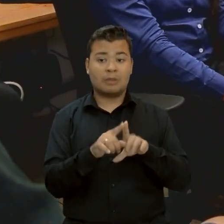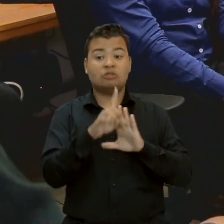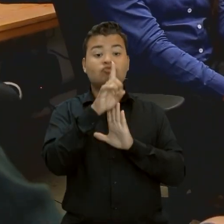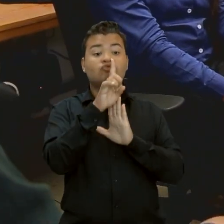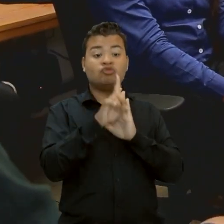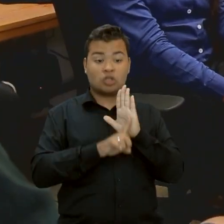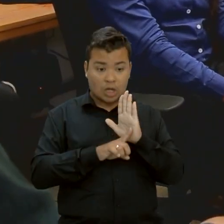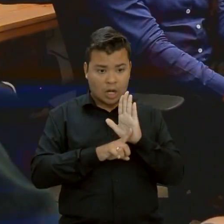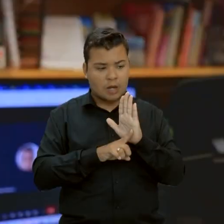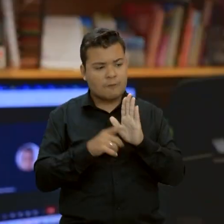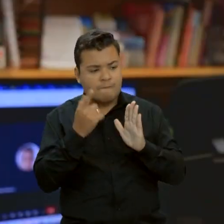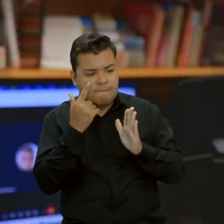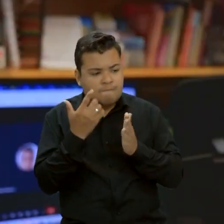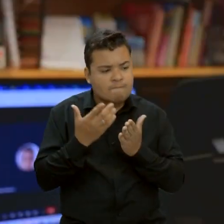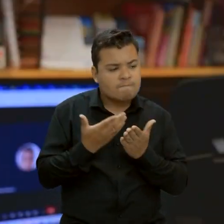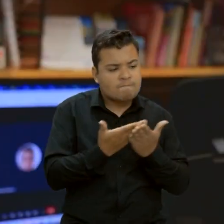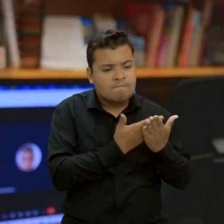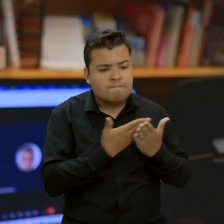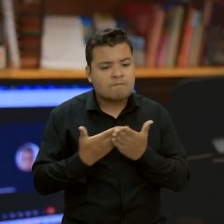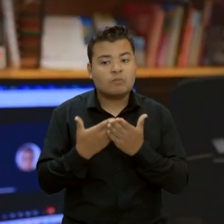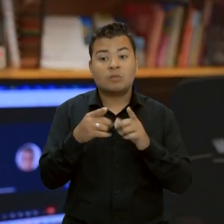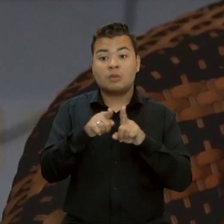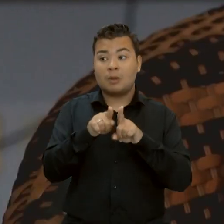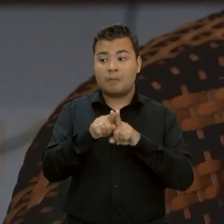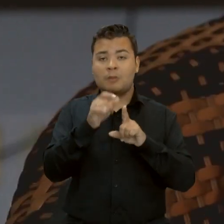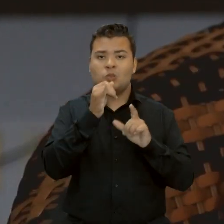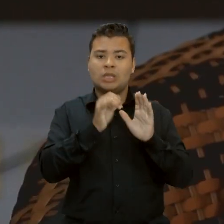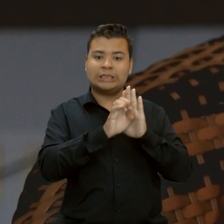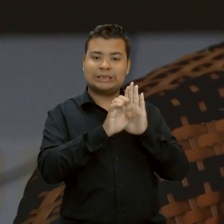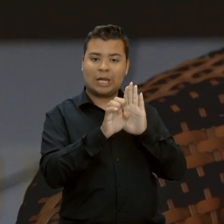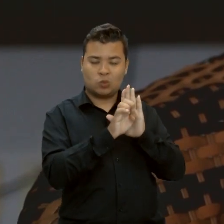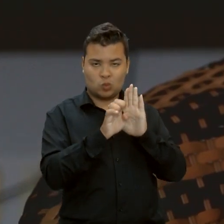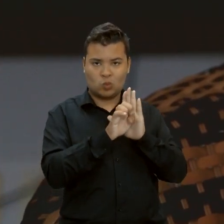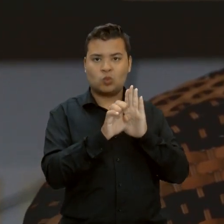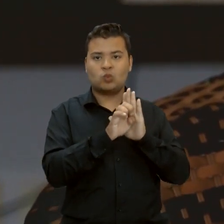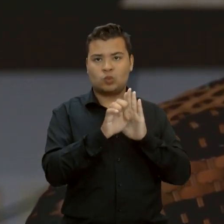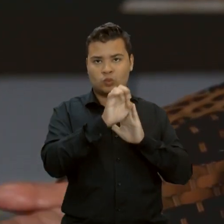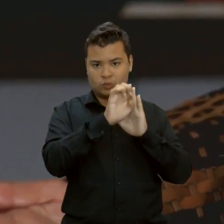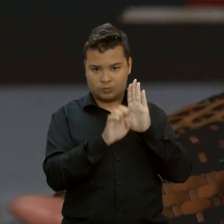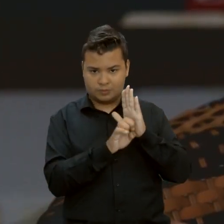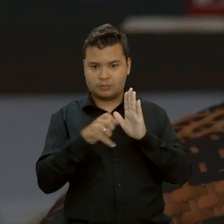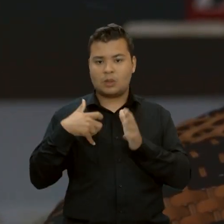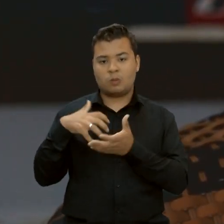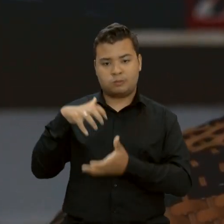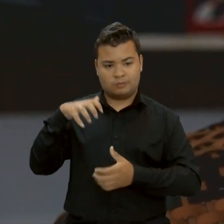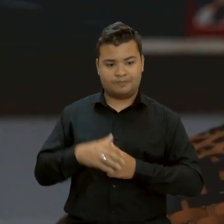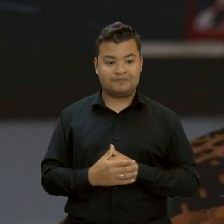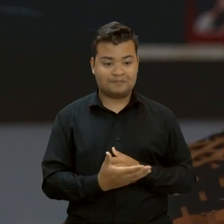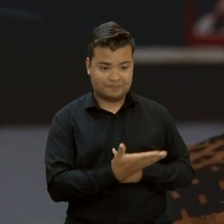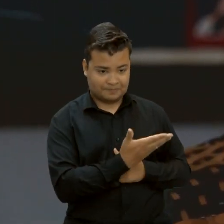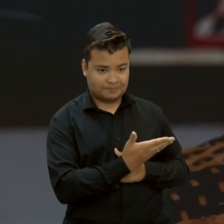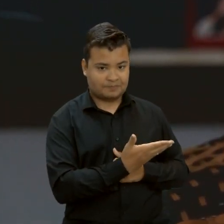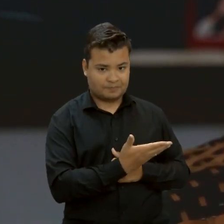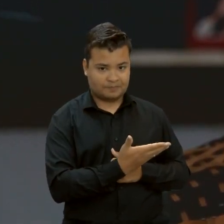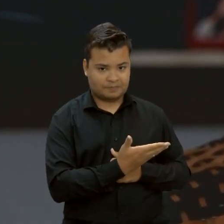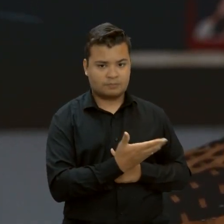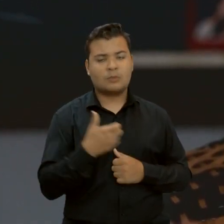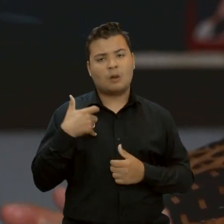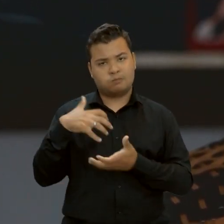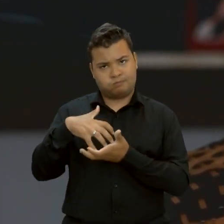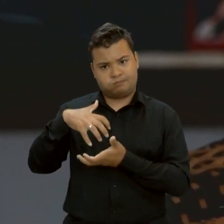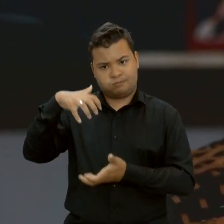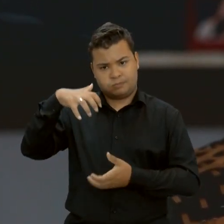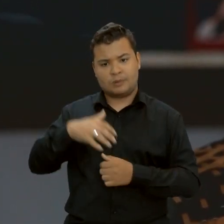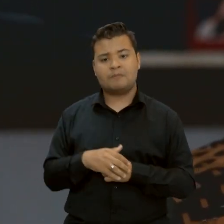pesquisar o estatuto do idoso por exemplo dona Nilza tem 73 anos antes da pandemia de